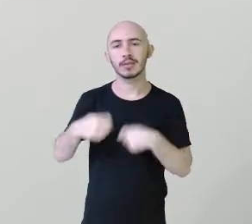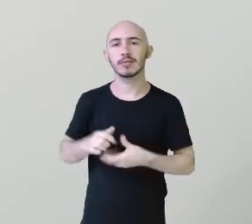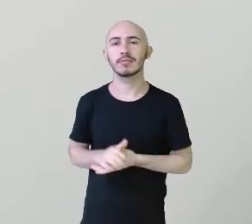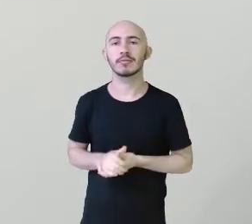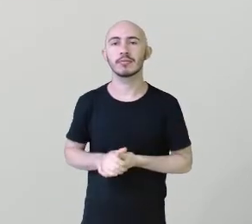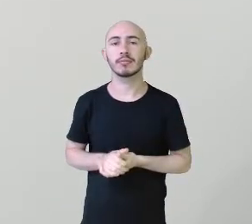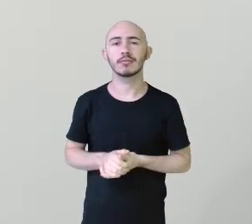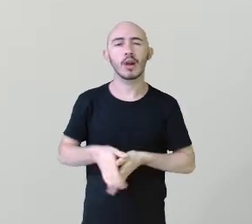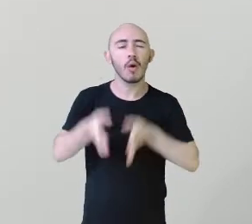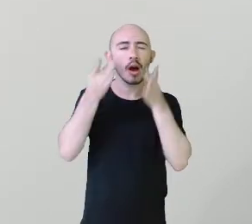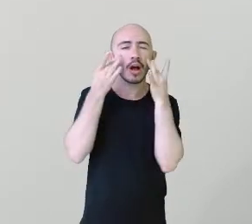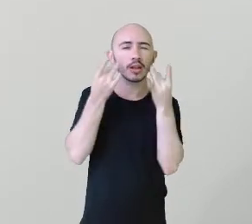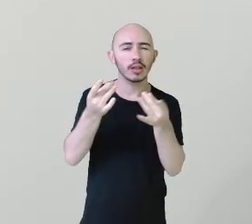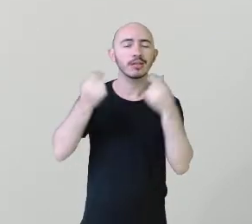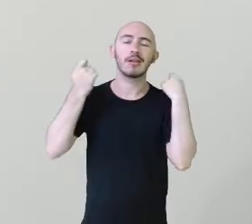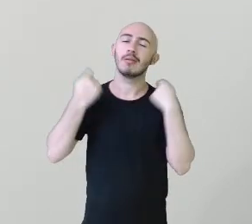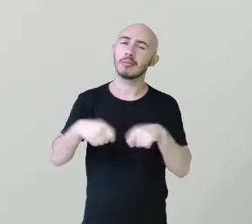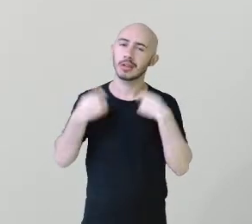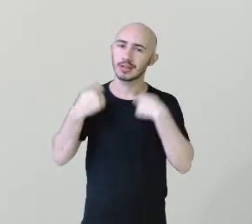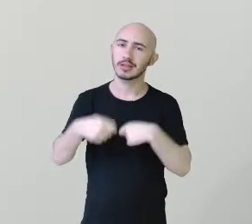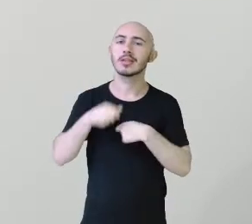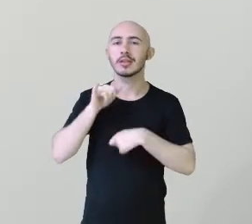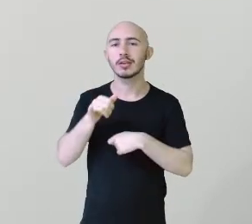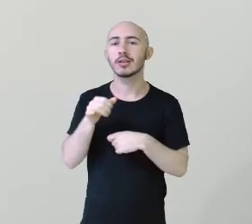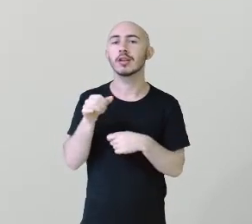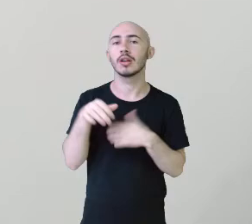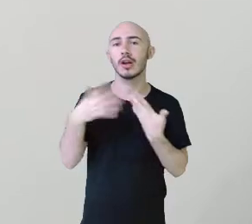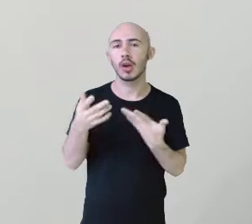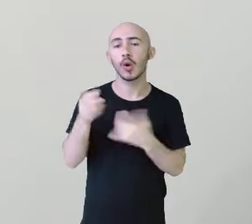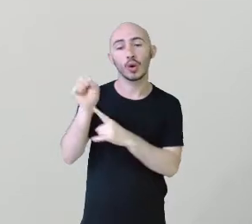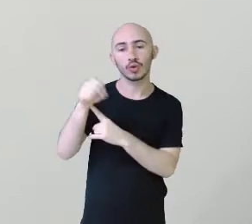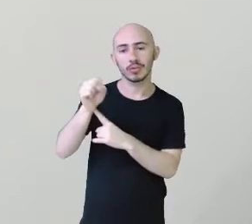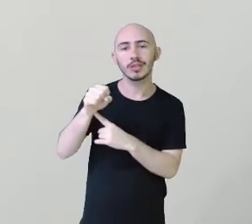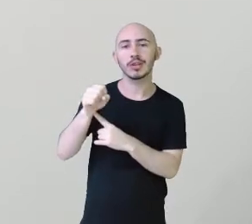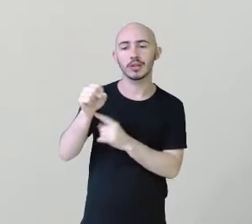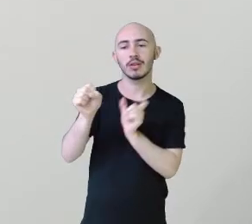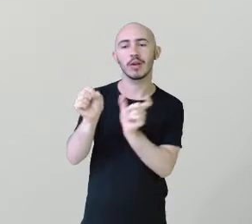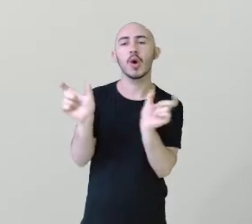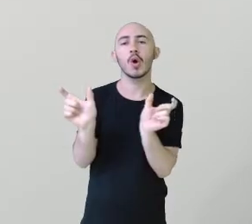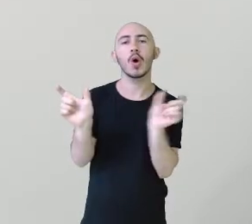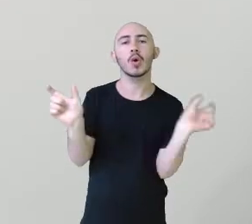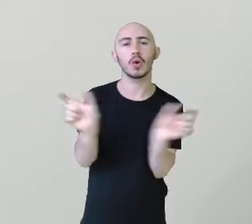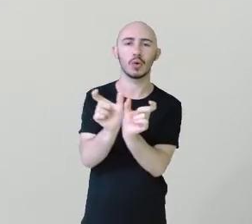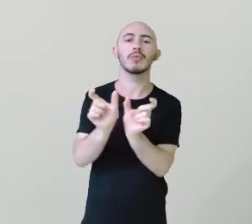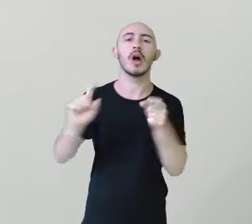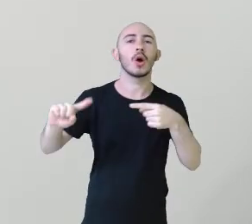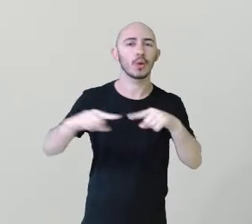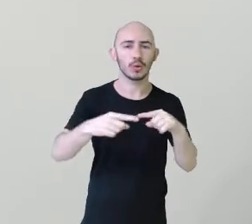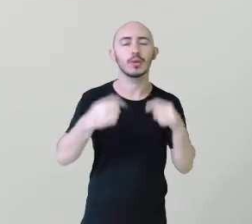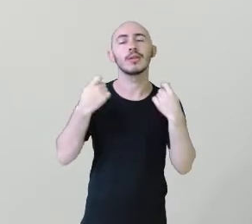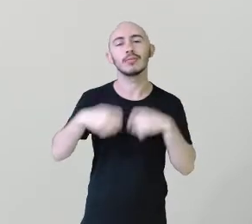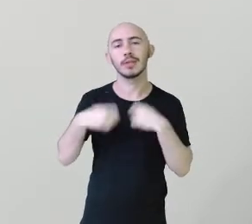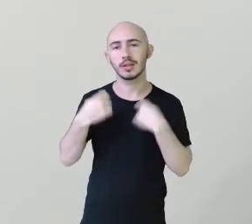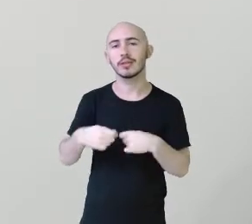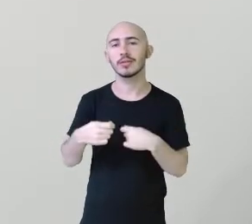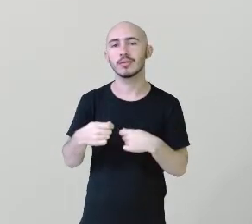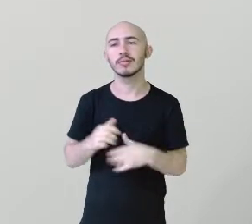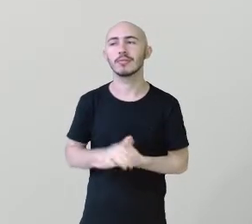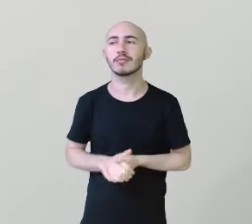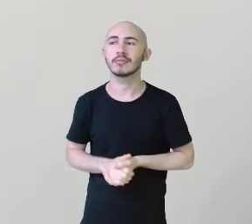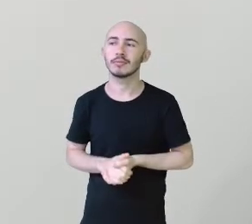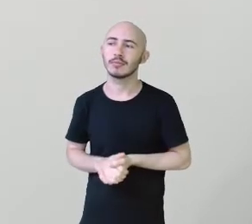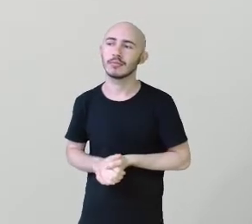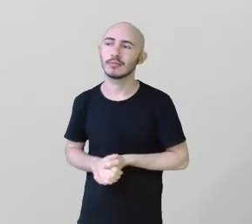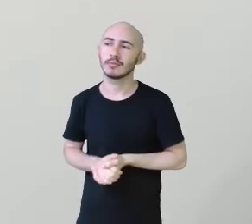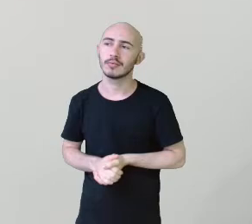observar qual é o substantivo e ver de que forma eu vou fazer esta concordância com aquelas outras classes